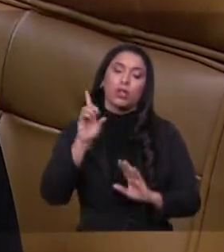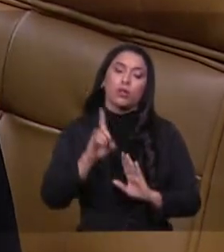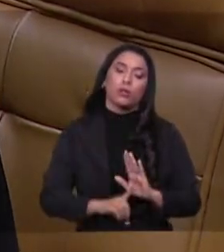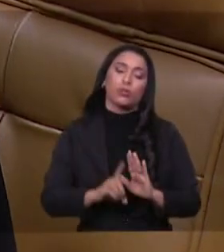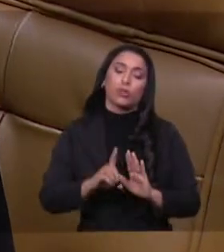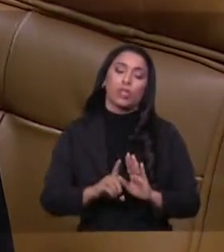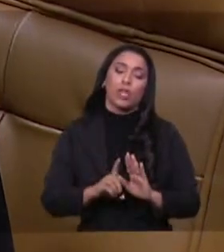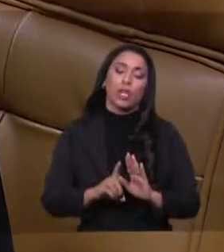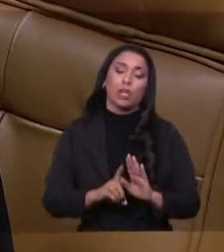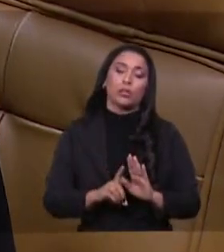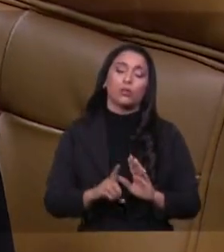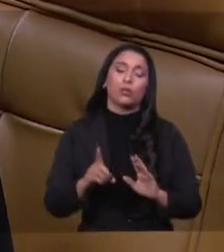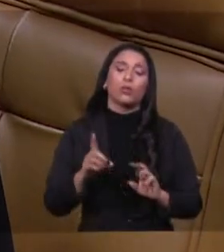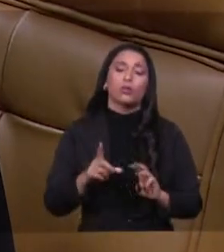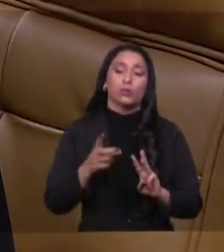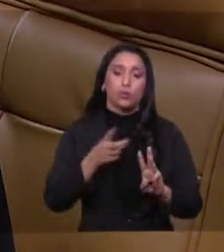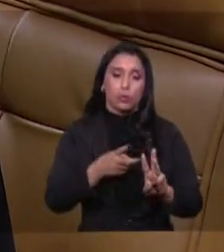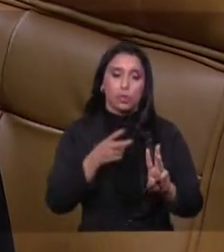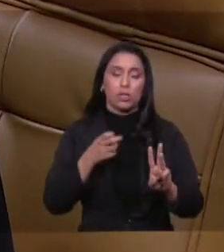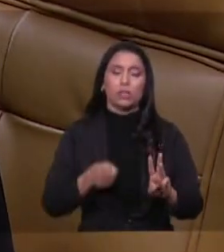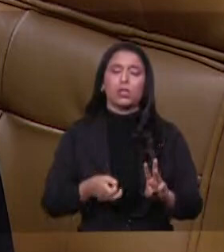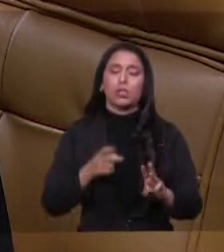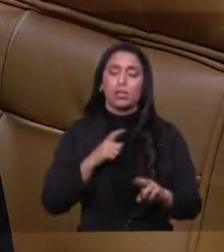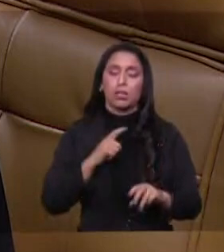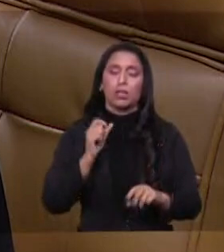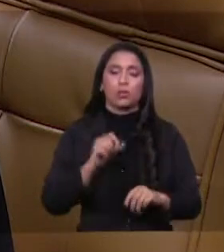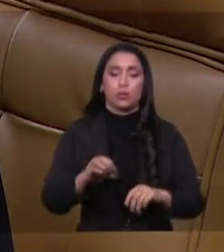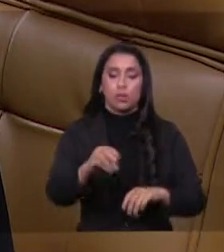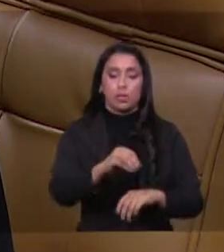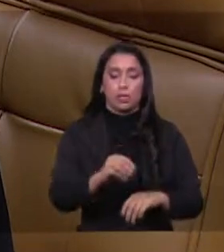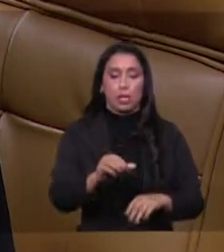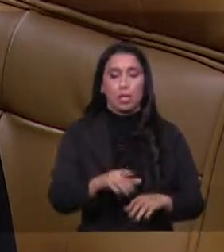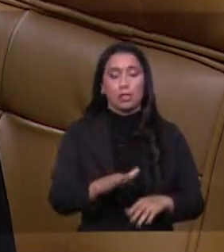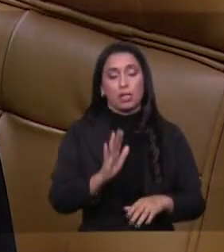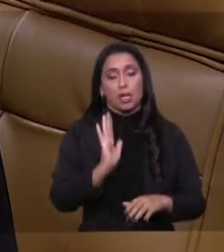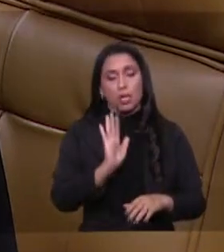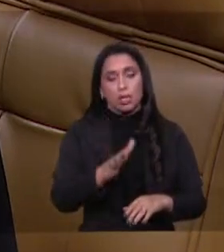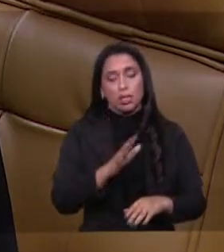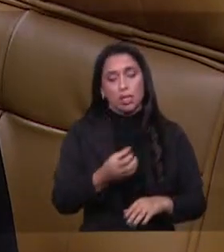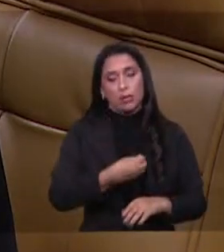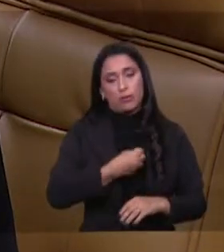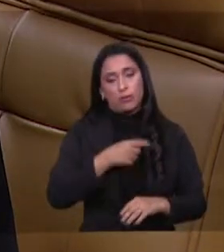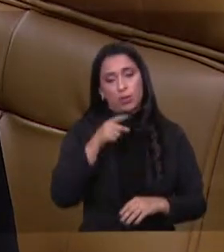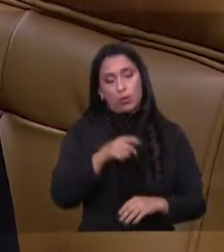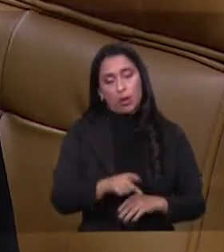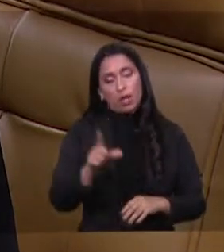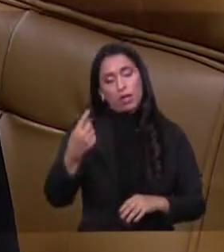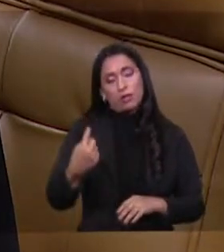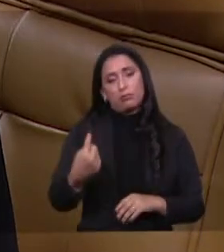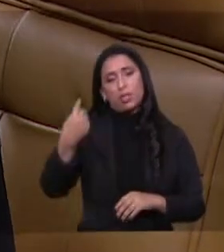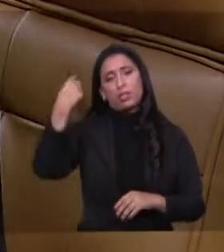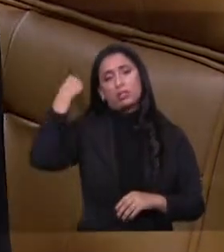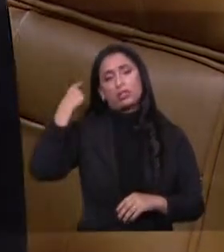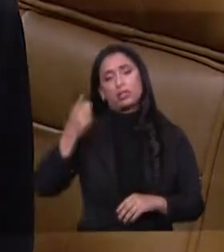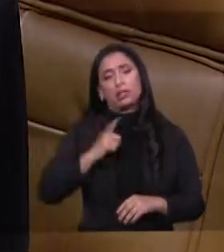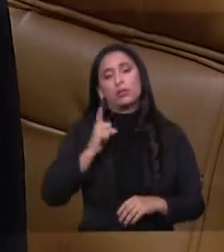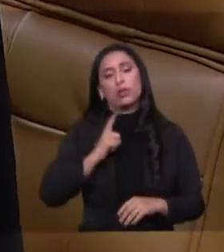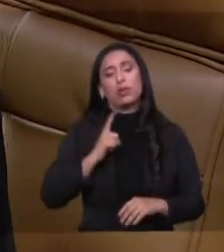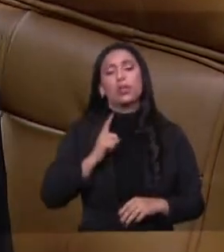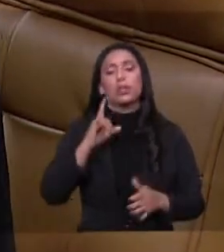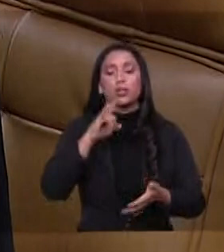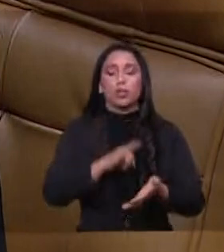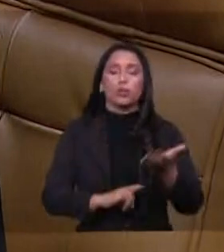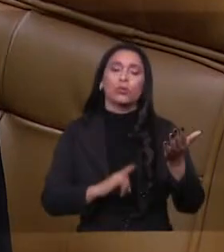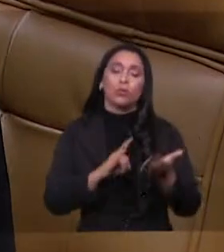direito originário dos indígenas sobre as terras tradicionalmente ocupadas, conferindo primazia ao título de